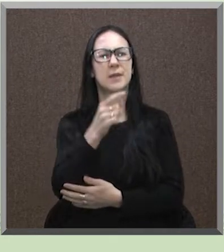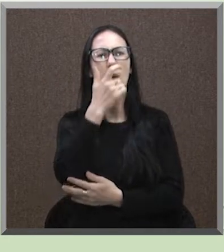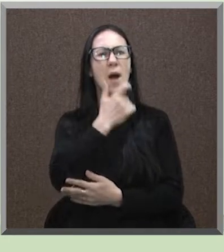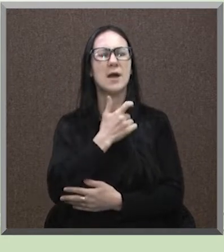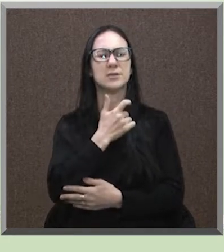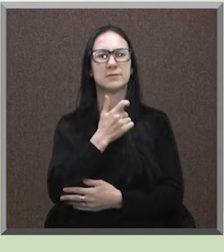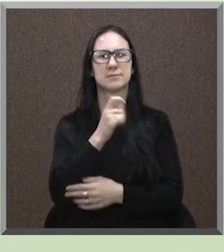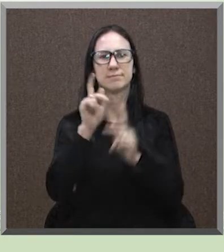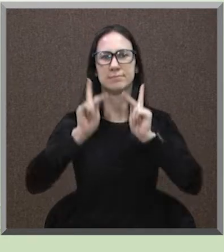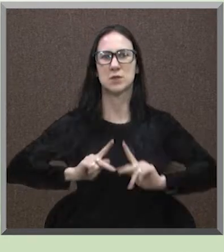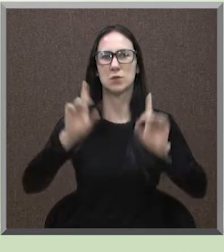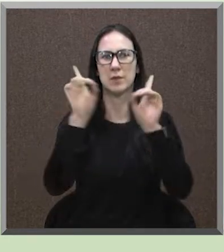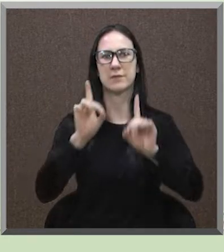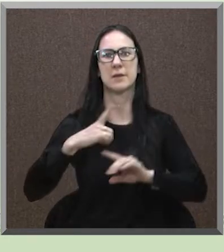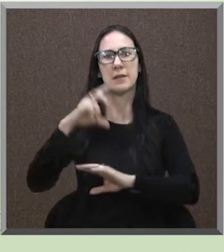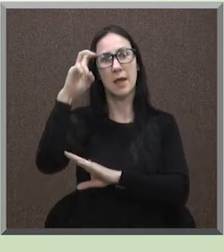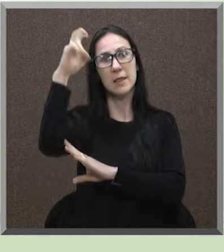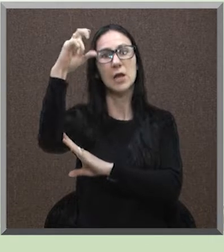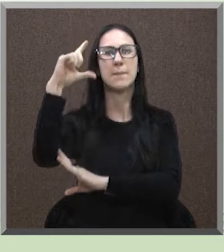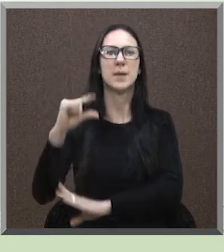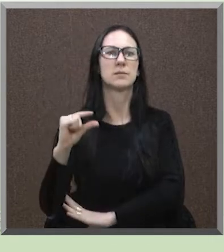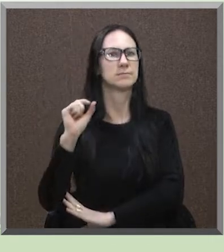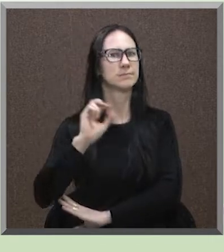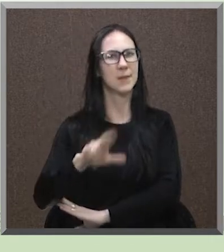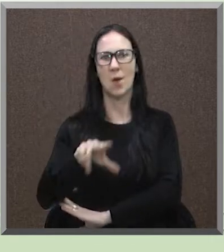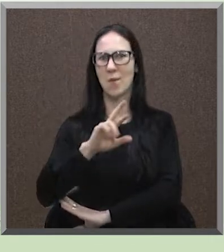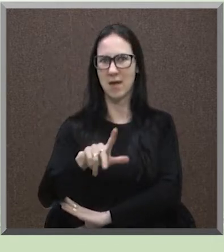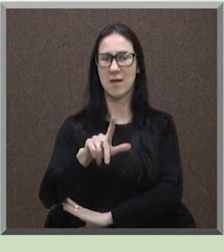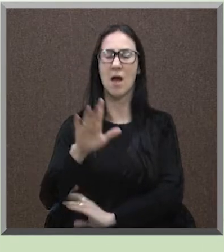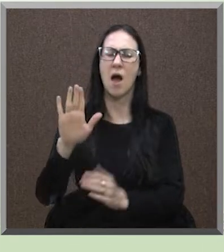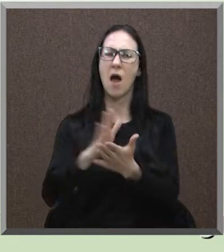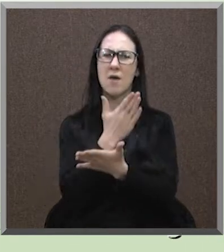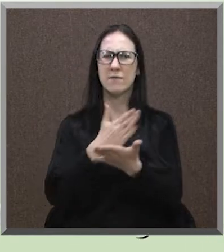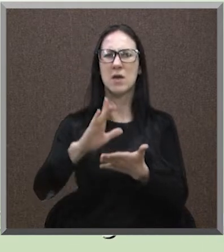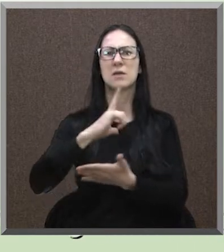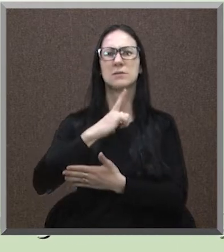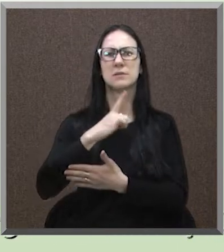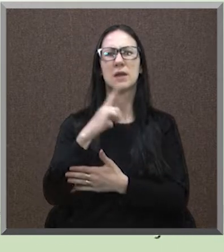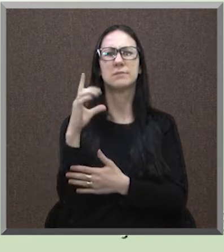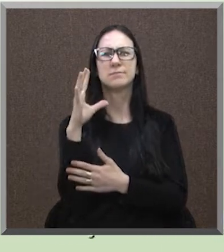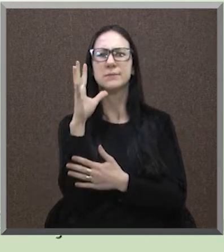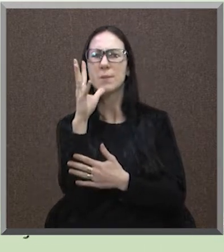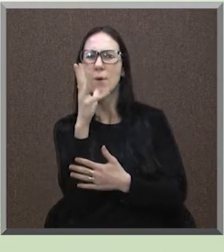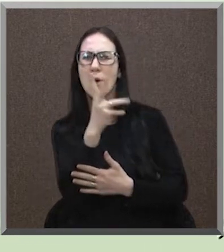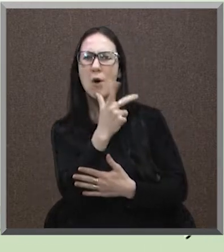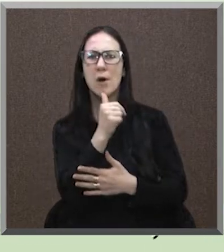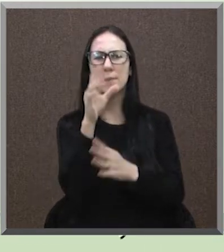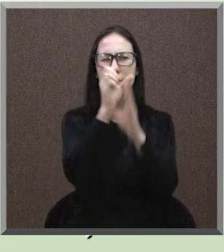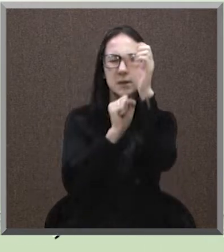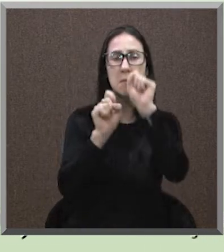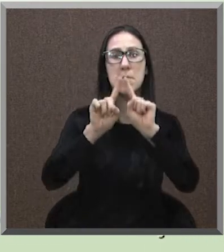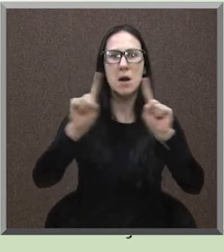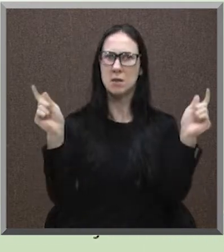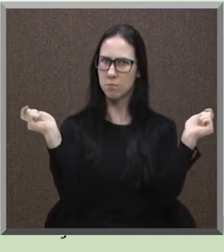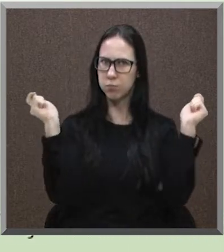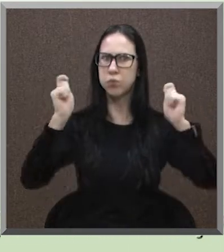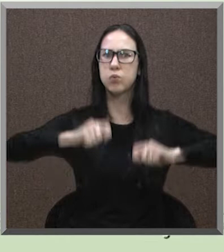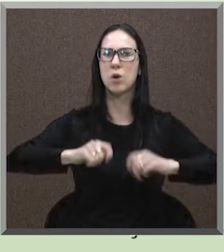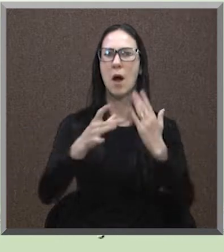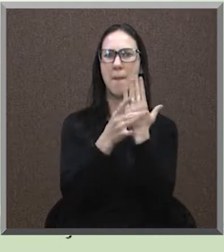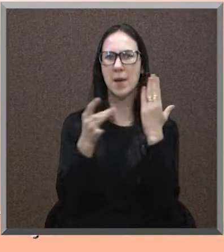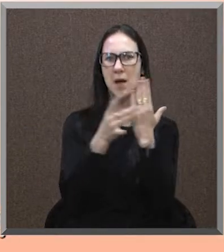deficiência intelectual podem levar mais tempo para aprender, mas são capazes de adquirir muitas e valiosas habilidades intelectuais